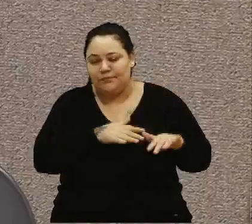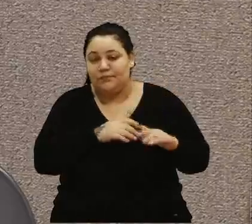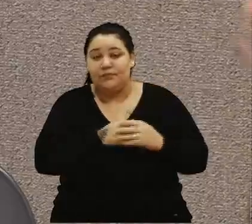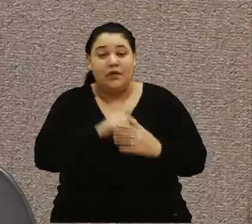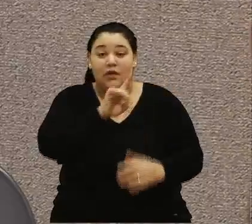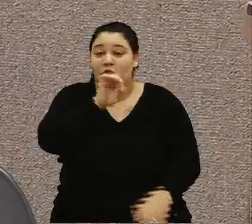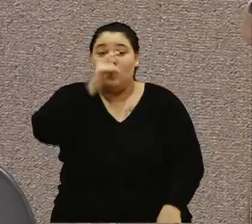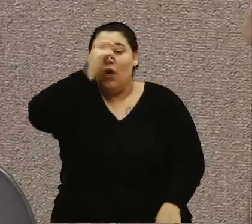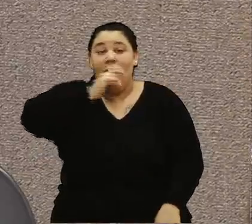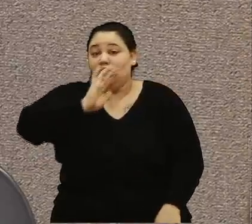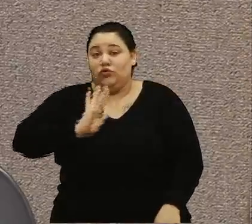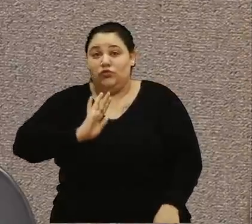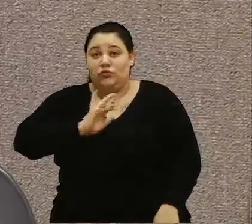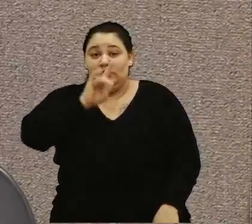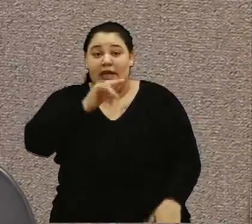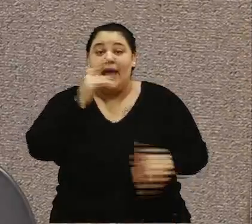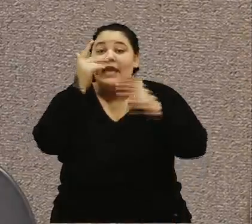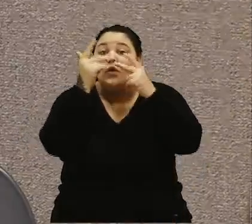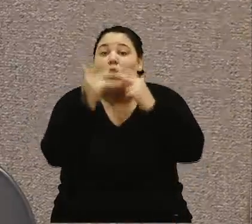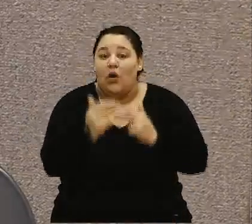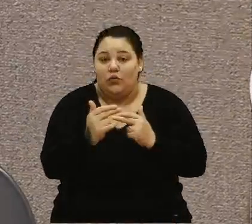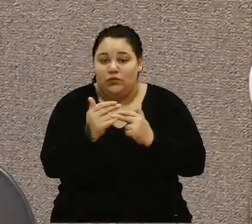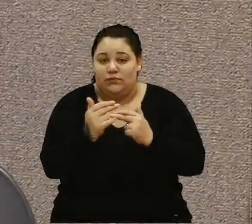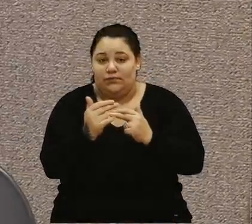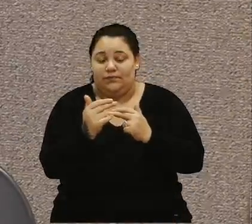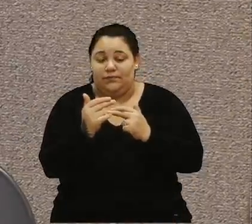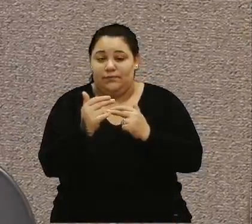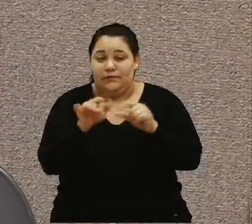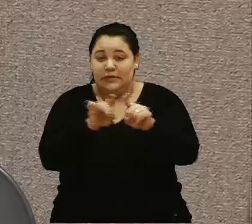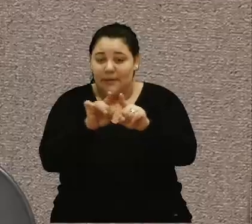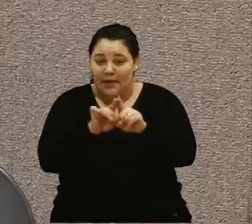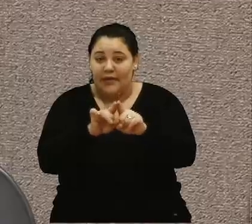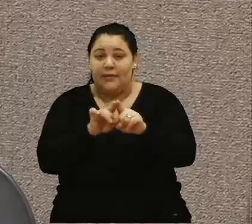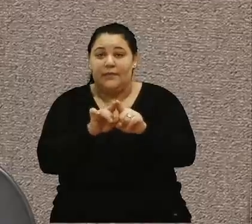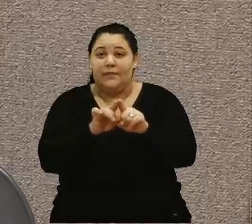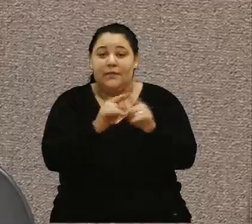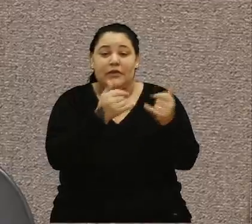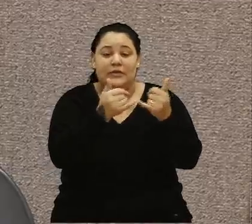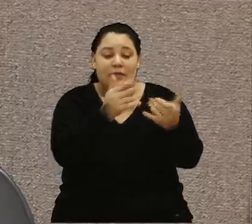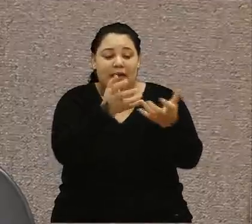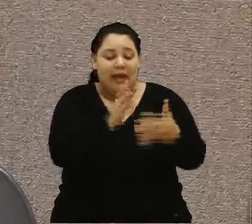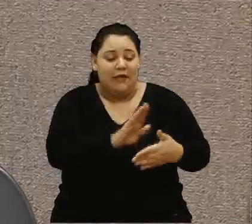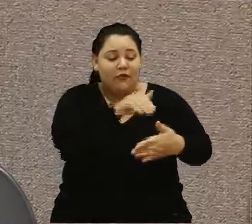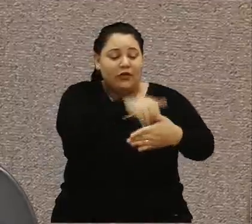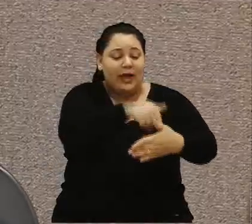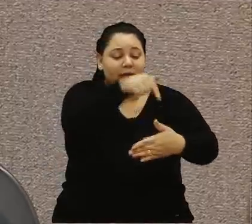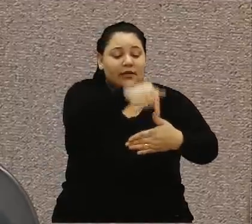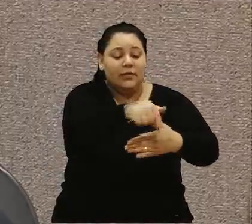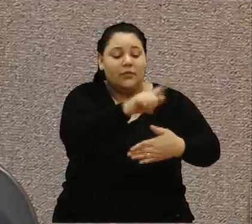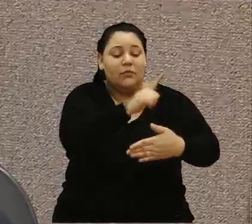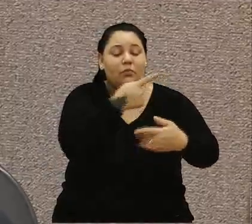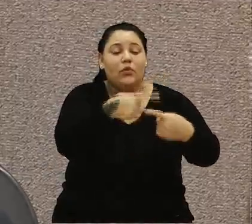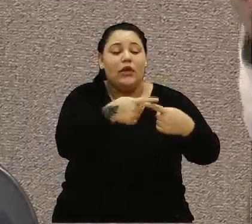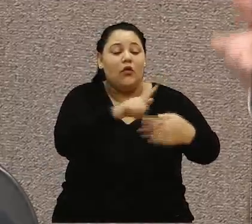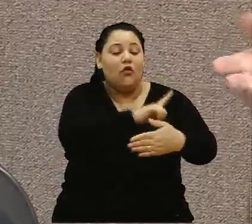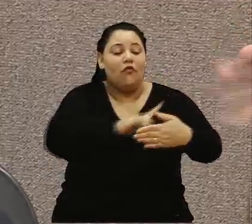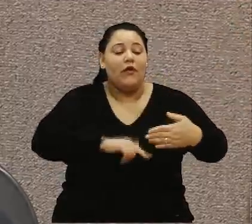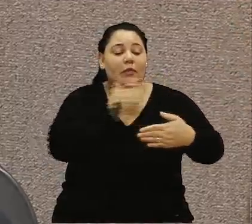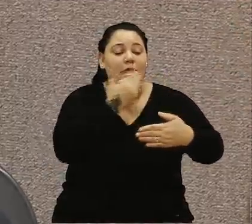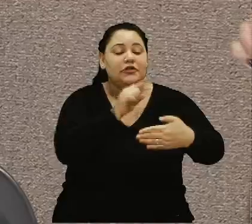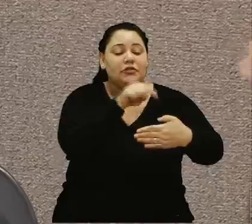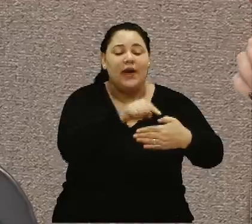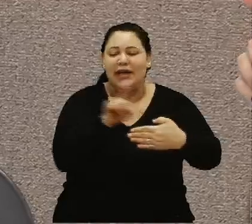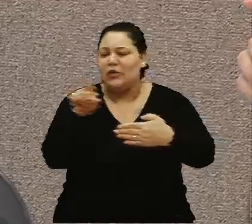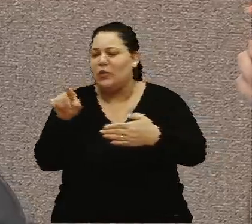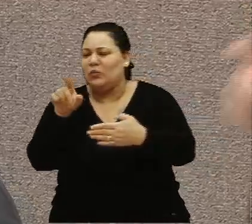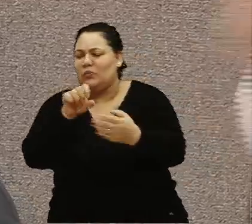que seja a mesma coisa o fato de querer votar algo porque o governo incluiu e aí pode, o senhor incluiu e não pode,